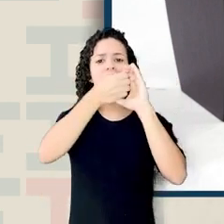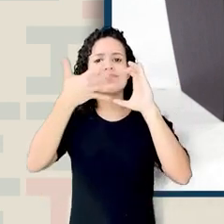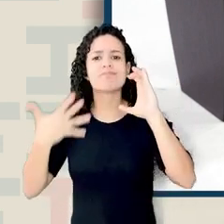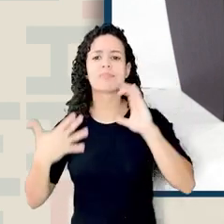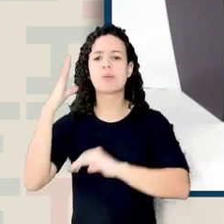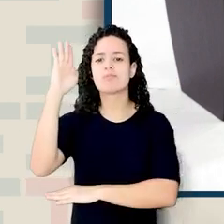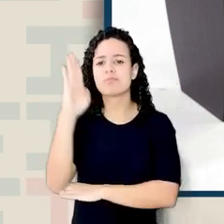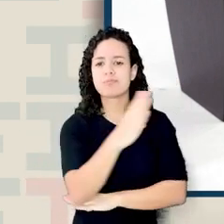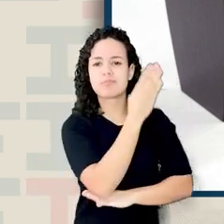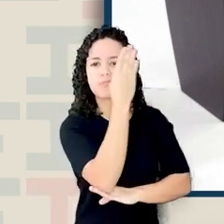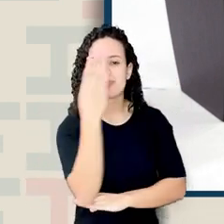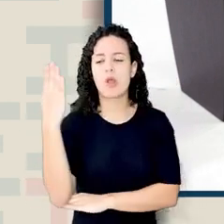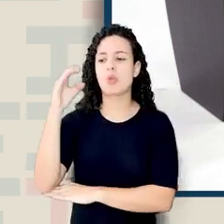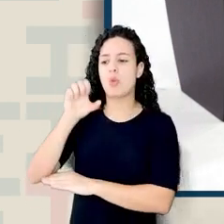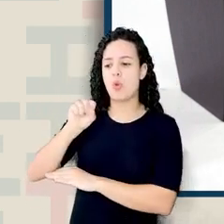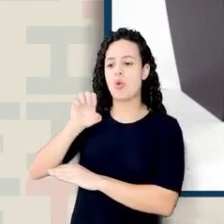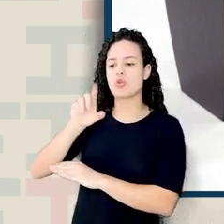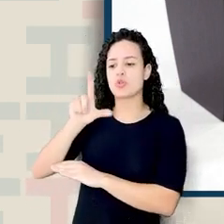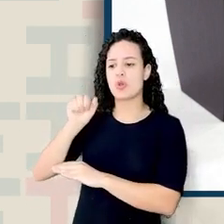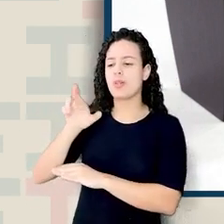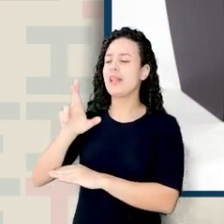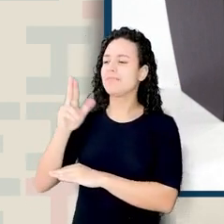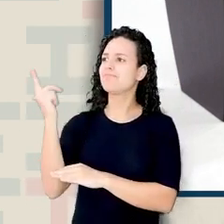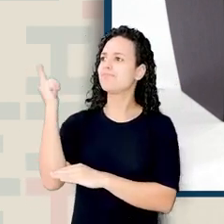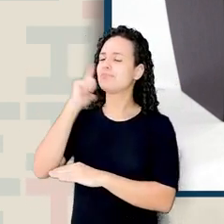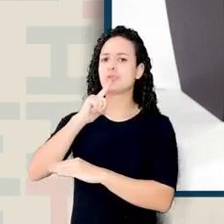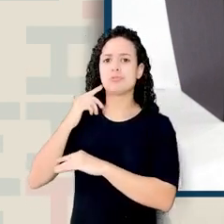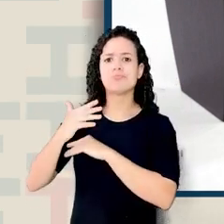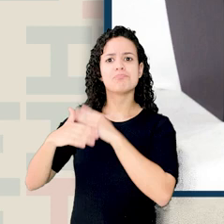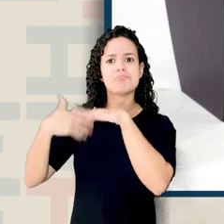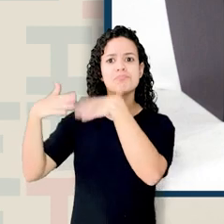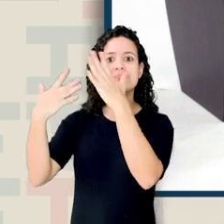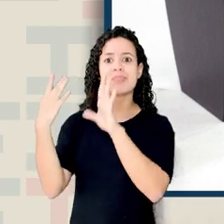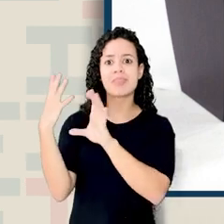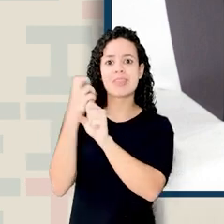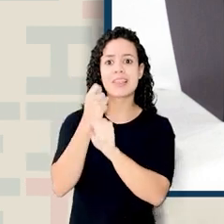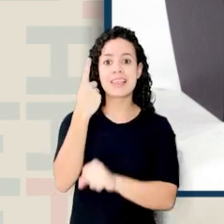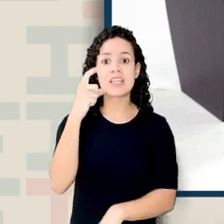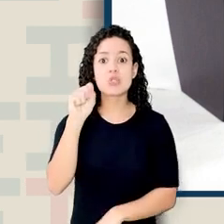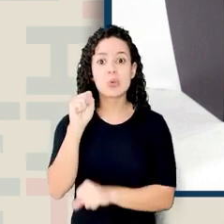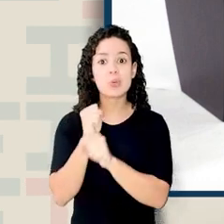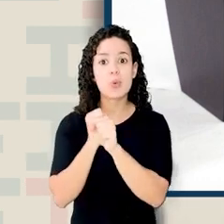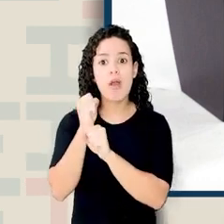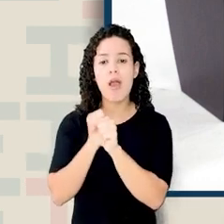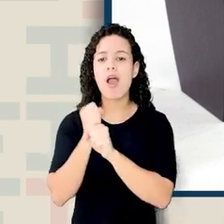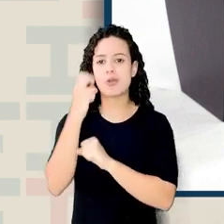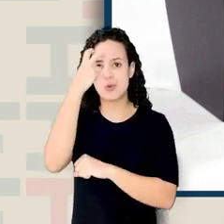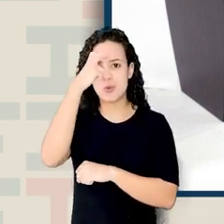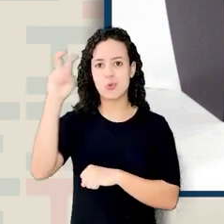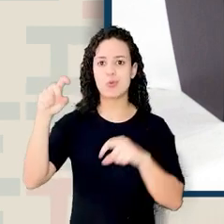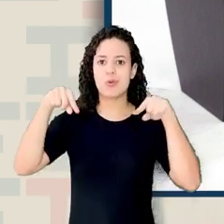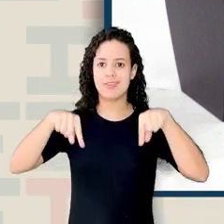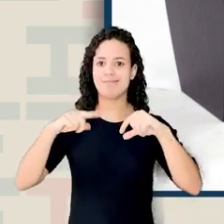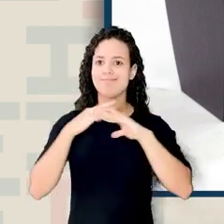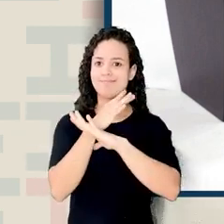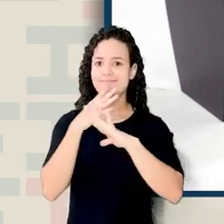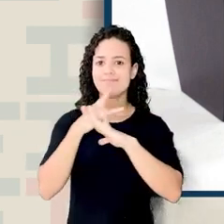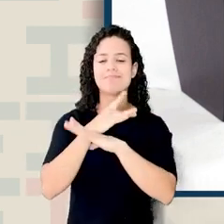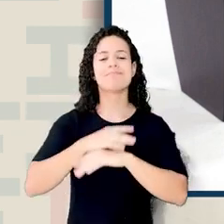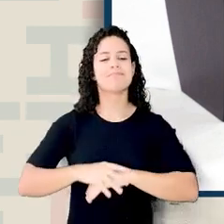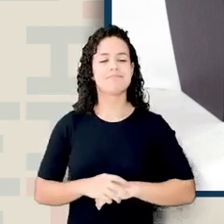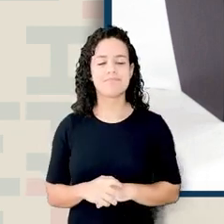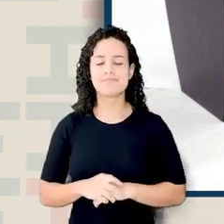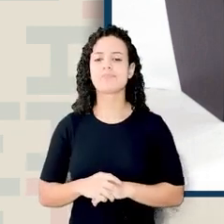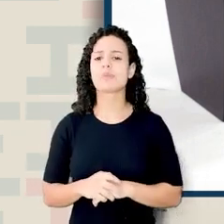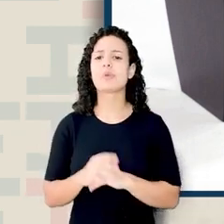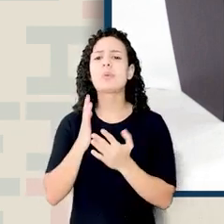Solar fez de uma forma muito eficiente ao longo dos seus 18 anos de prática cultural aqui na cidade. Ele